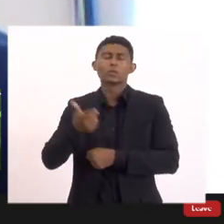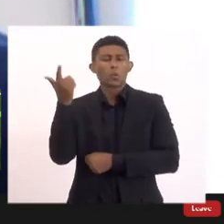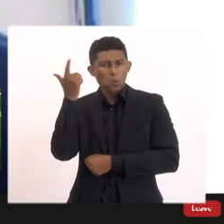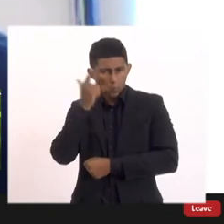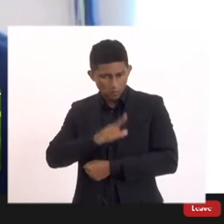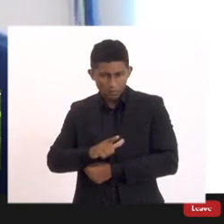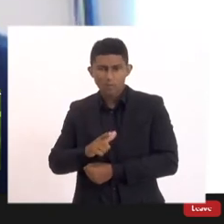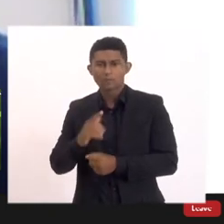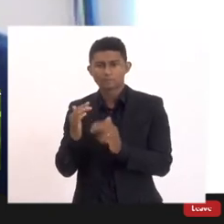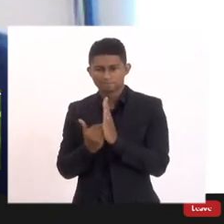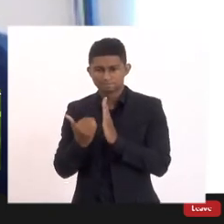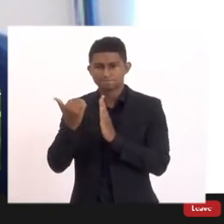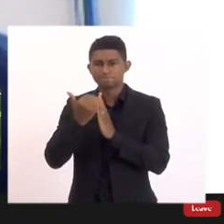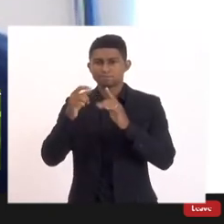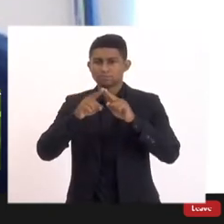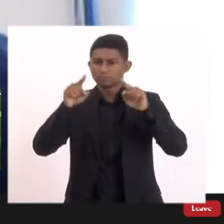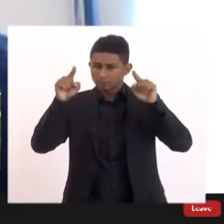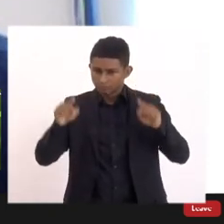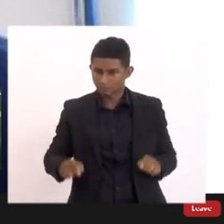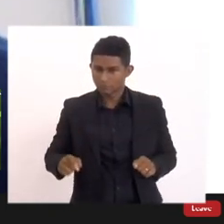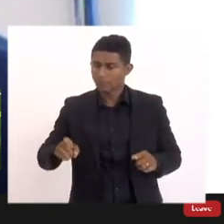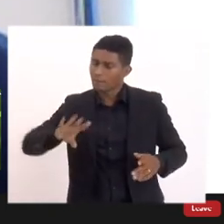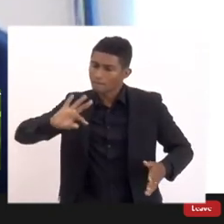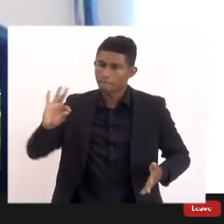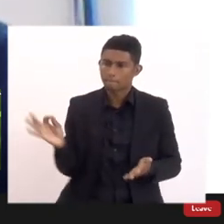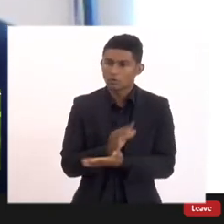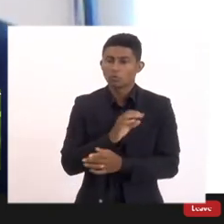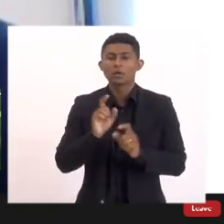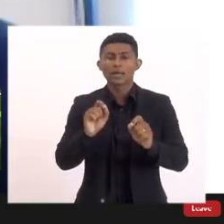a contratação de muitos porteiros que